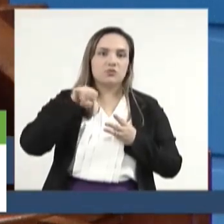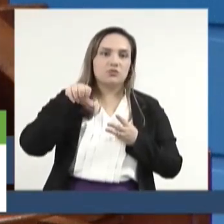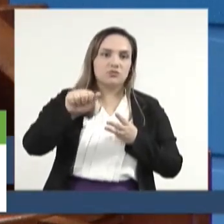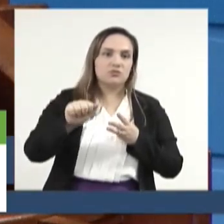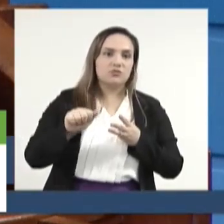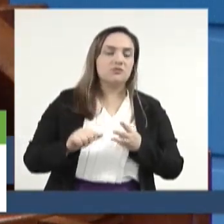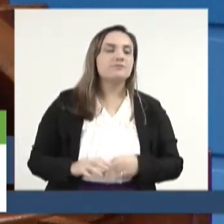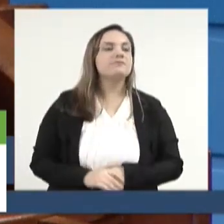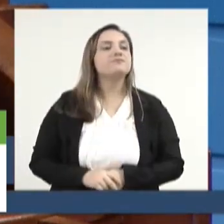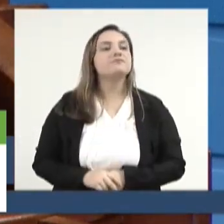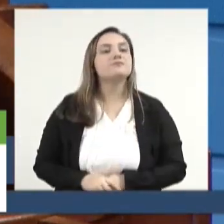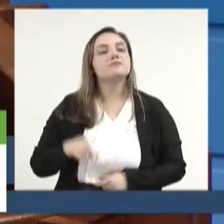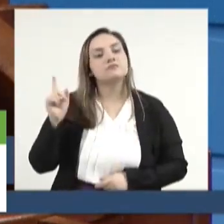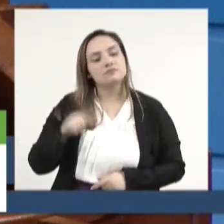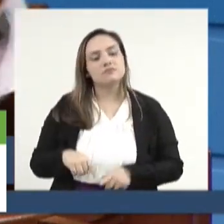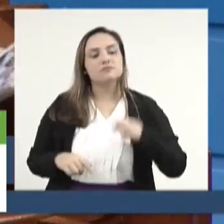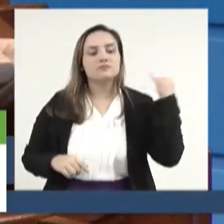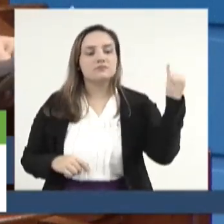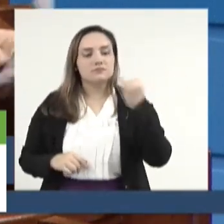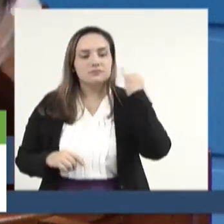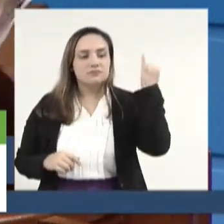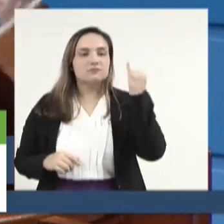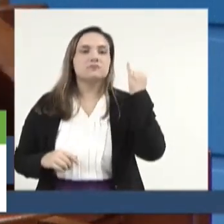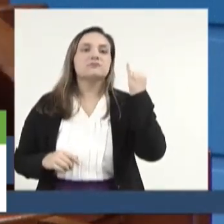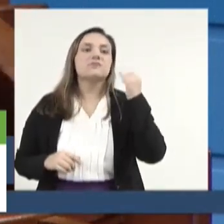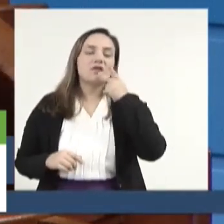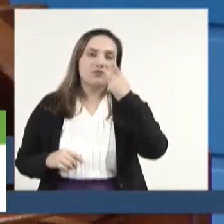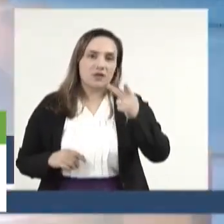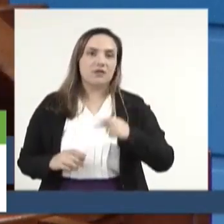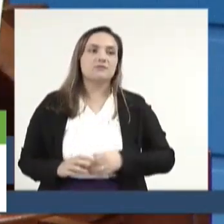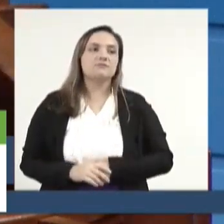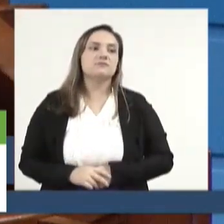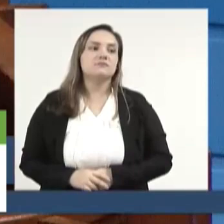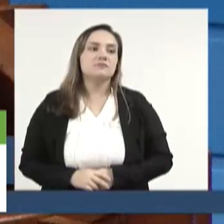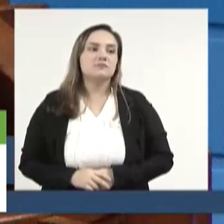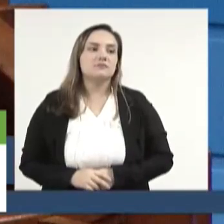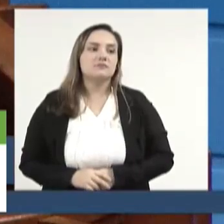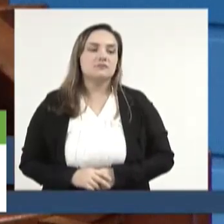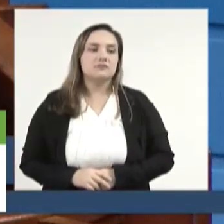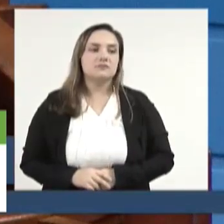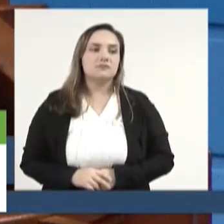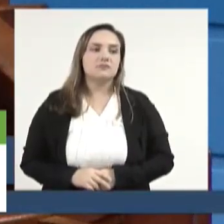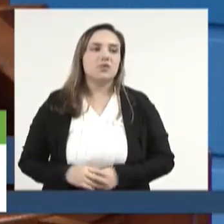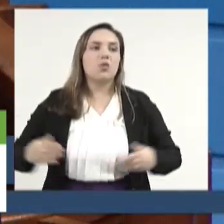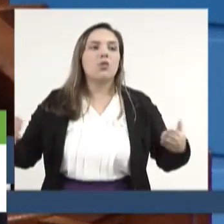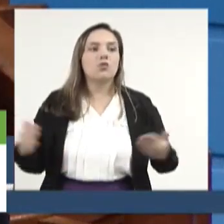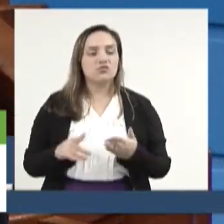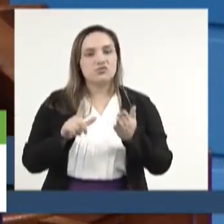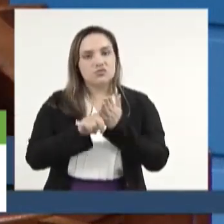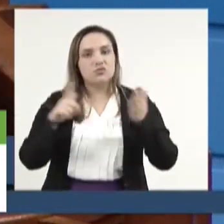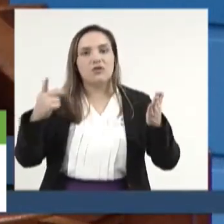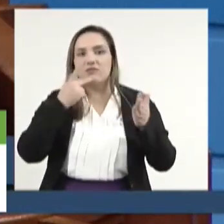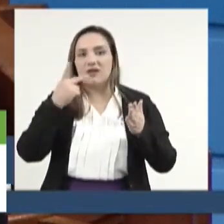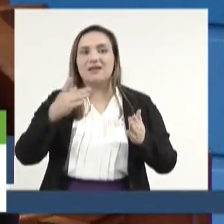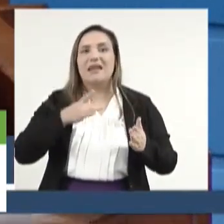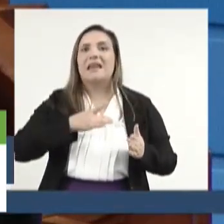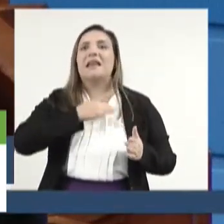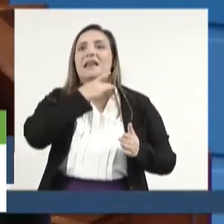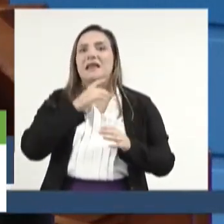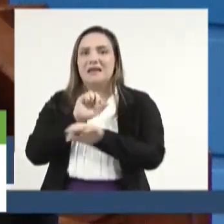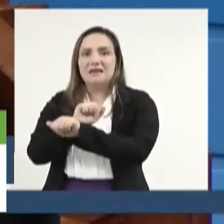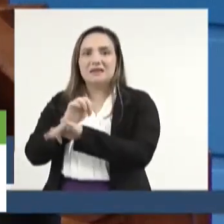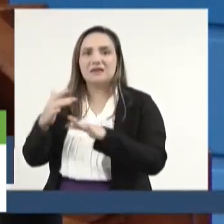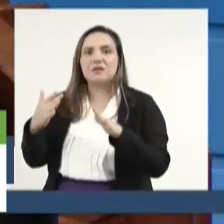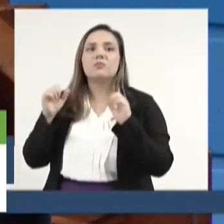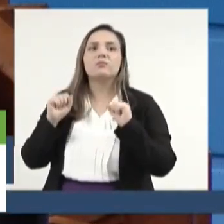o Fávaro. E é importante salientar isso. Sai no jornal de hoje, crise na agricultura